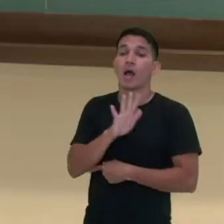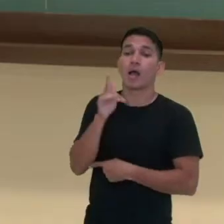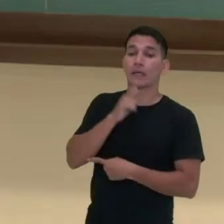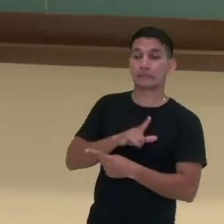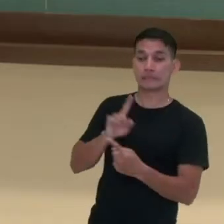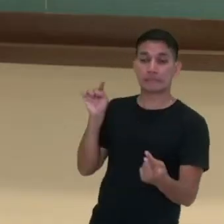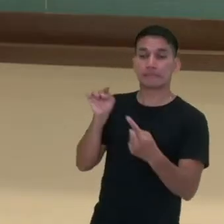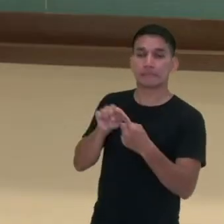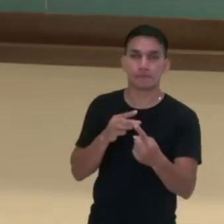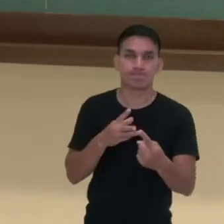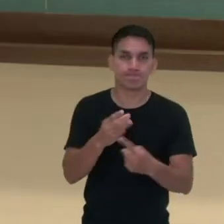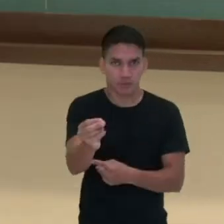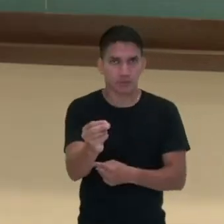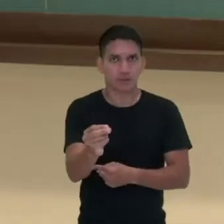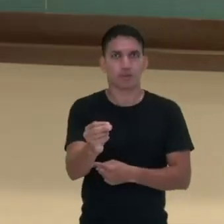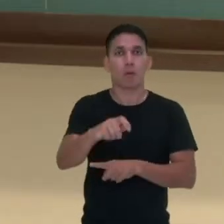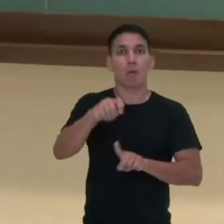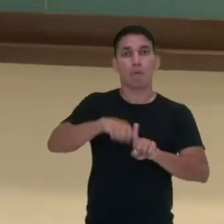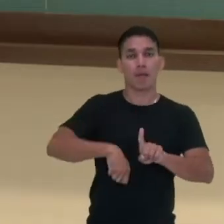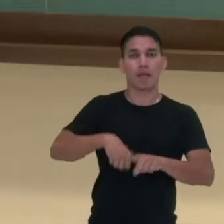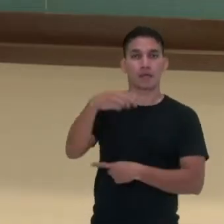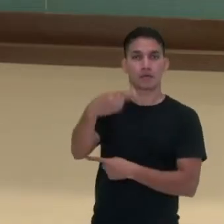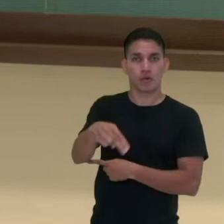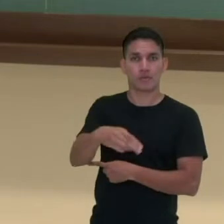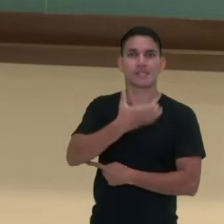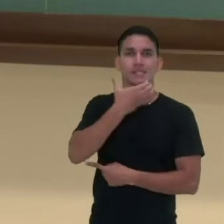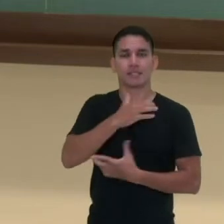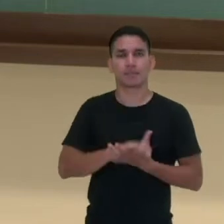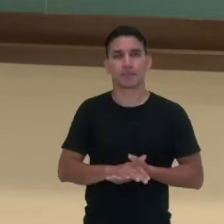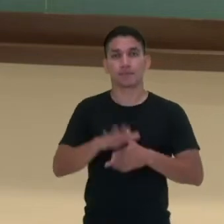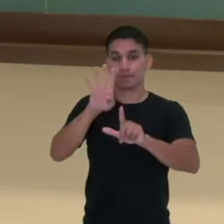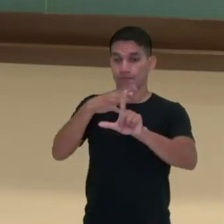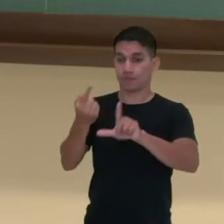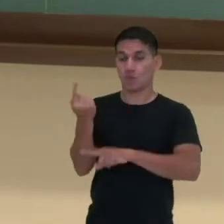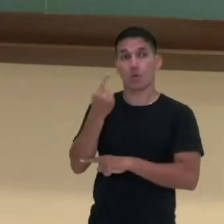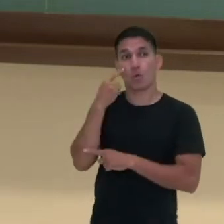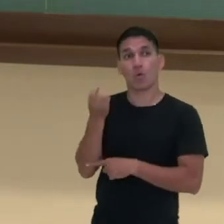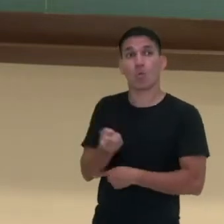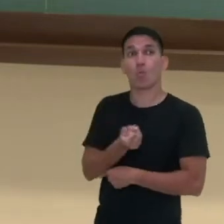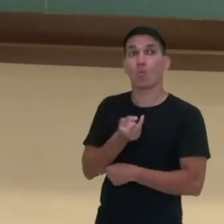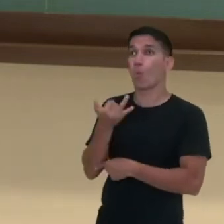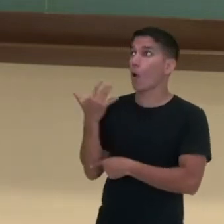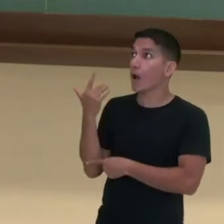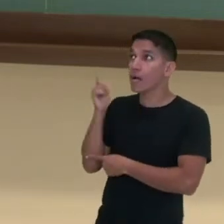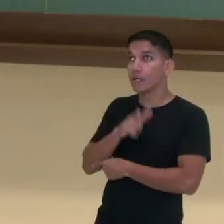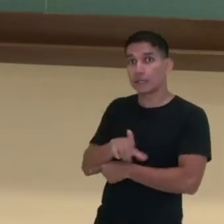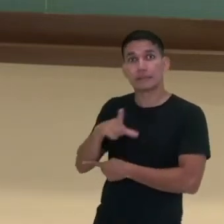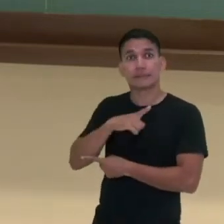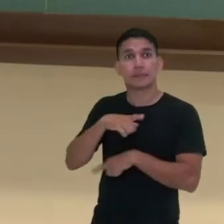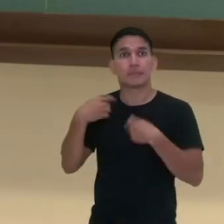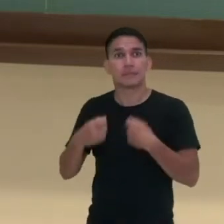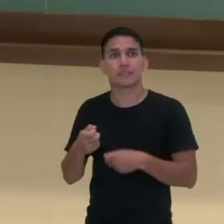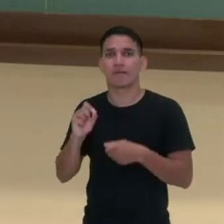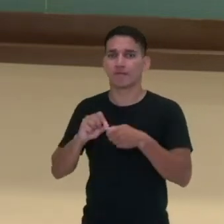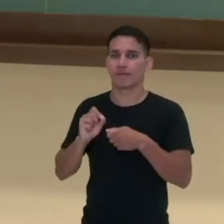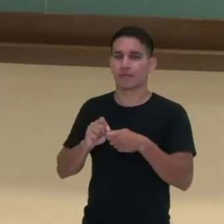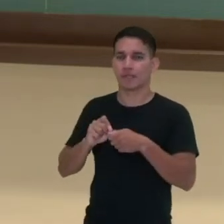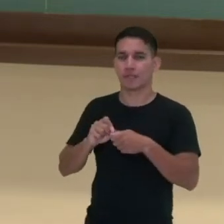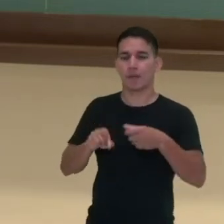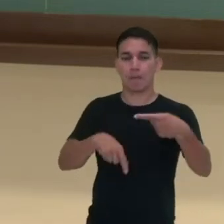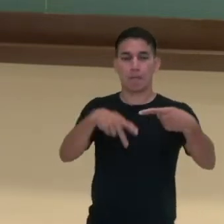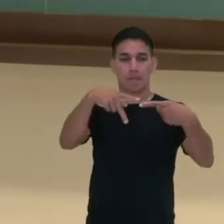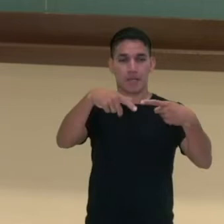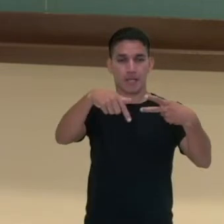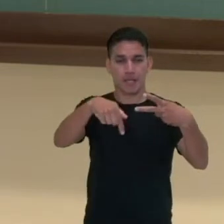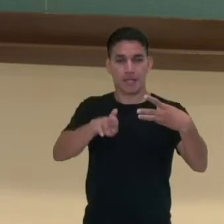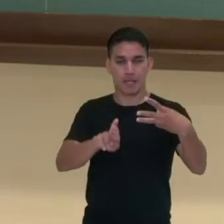Então, olha só. Tabela 1 mostra quantidade de teclas que eu preciso para fazer o modelo P, Q e R. Quantidade